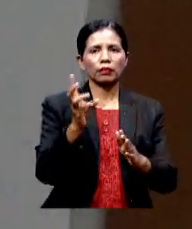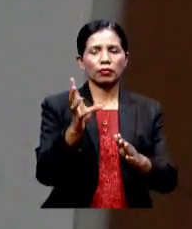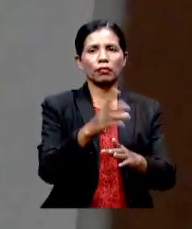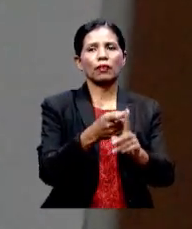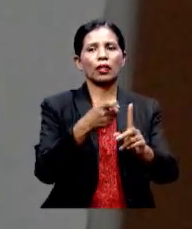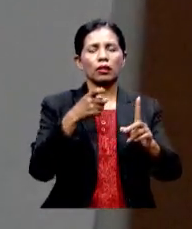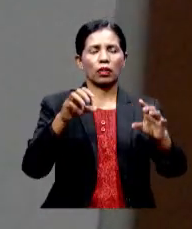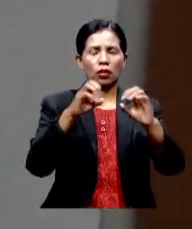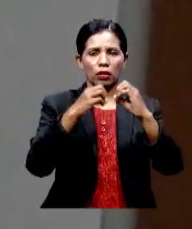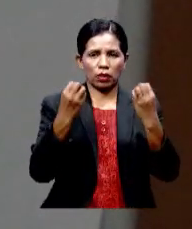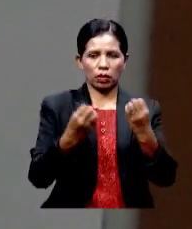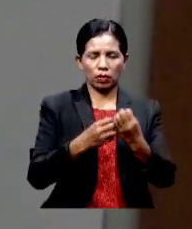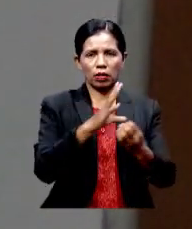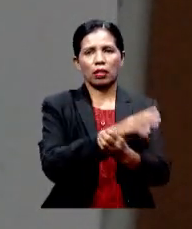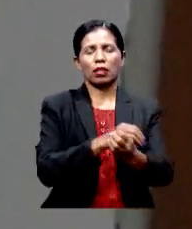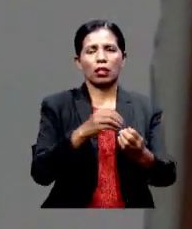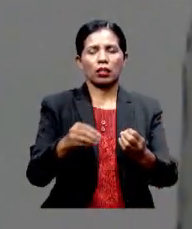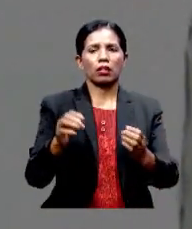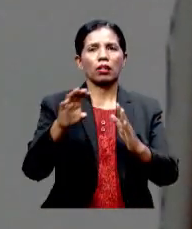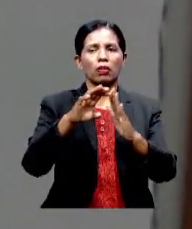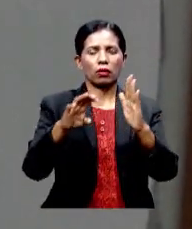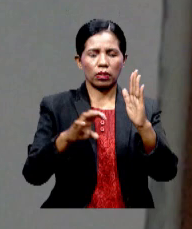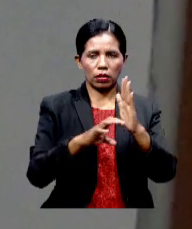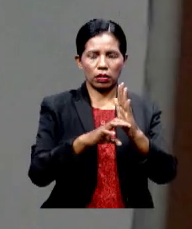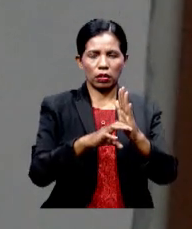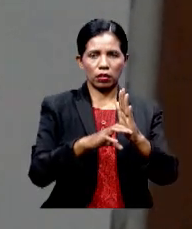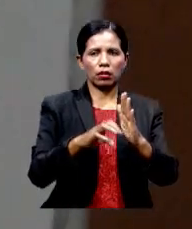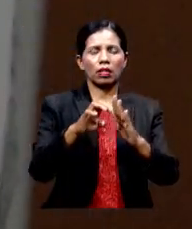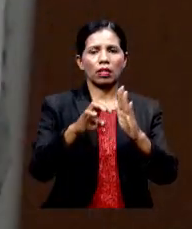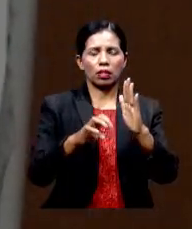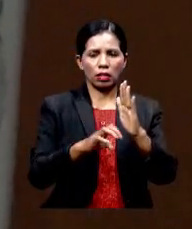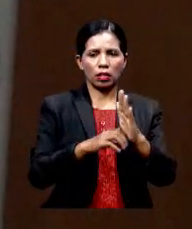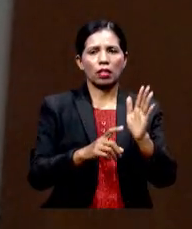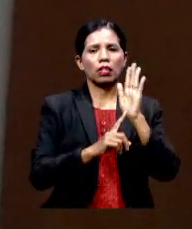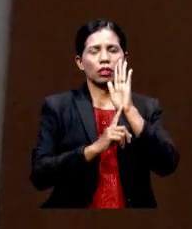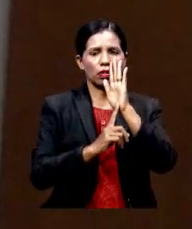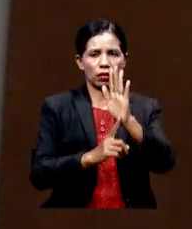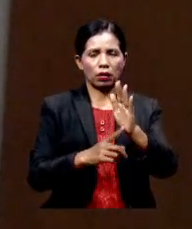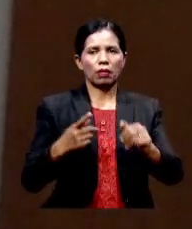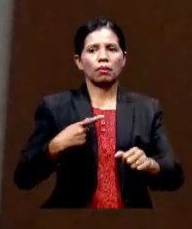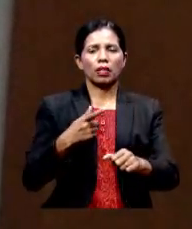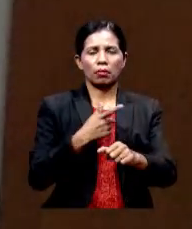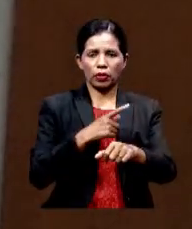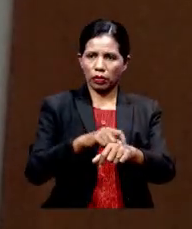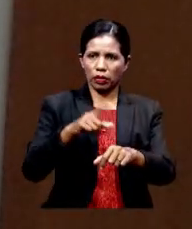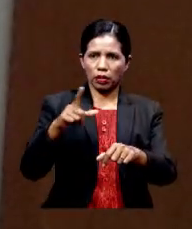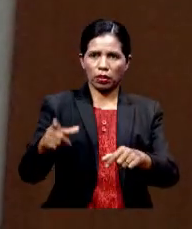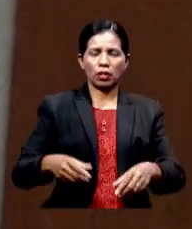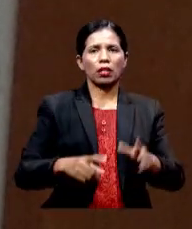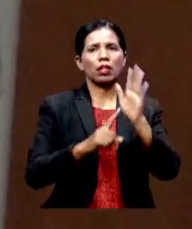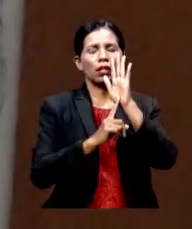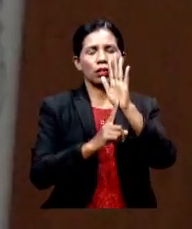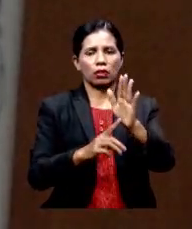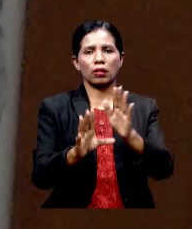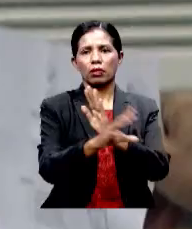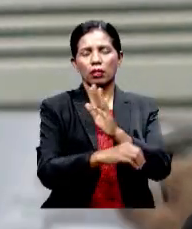competência organização no funcionamento do Conselho Estado União, Macbel Fossai com a dissolução do Parlamento Nacional, Fossai com a